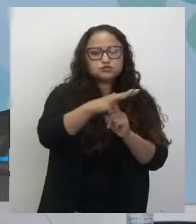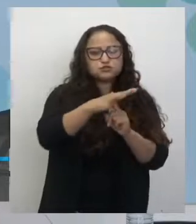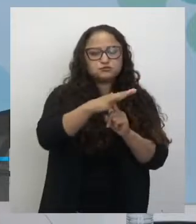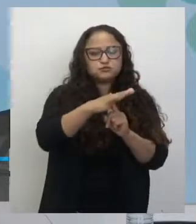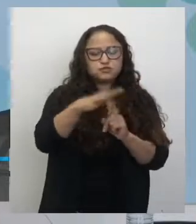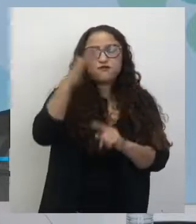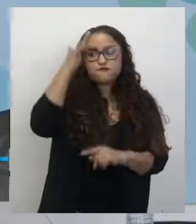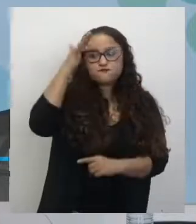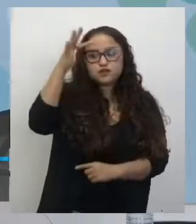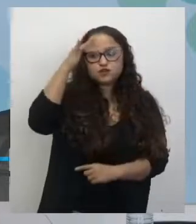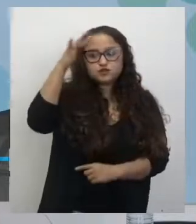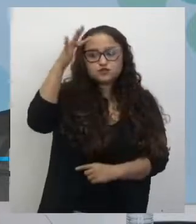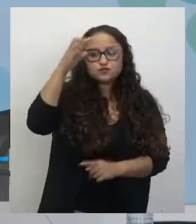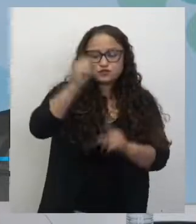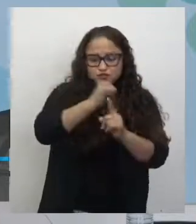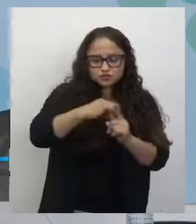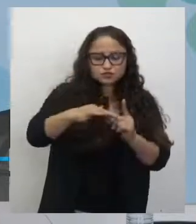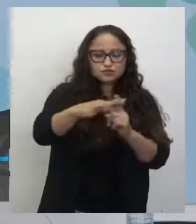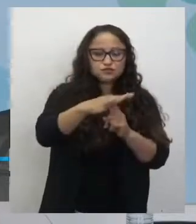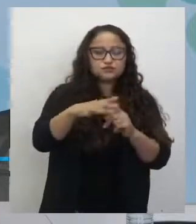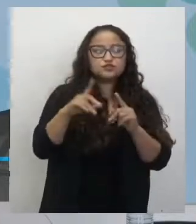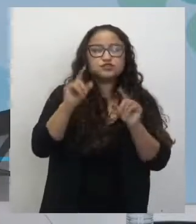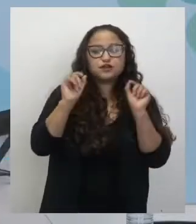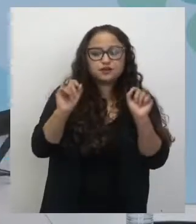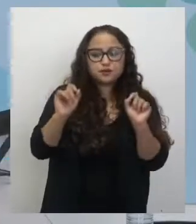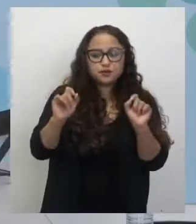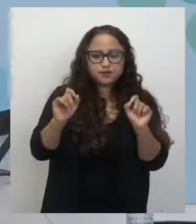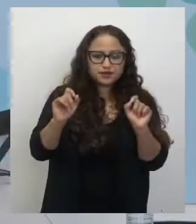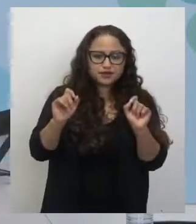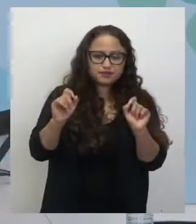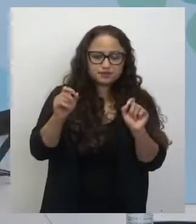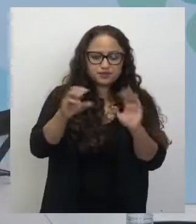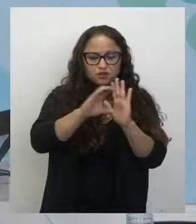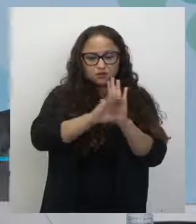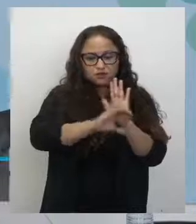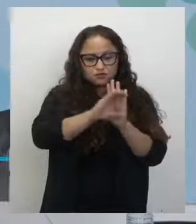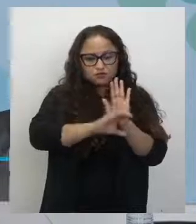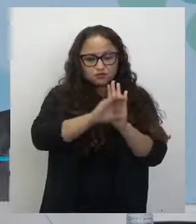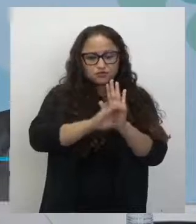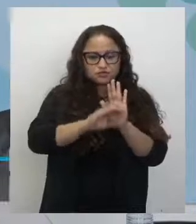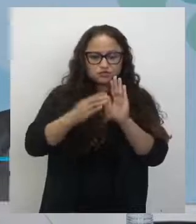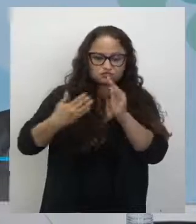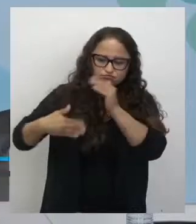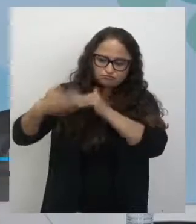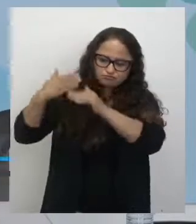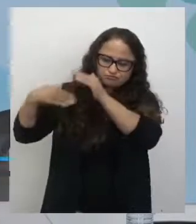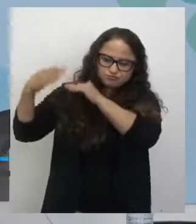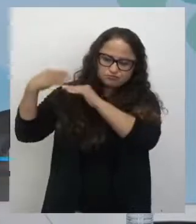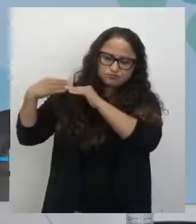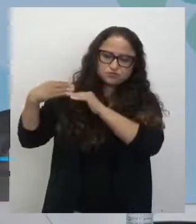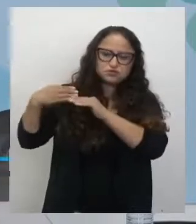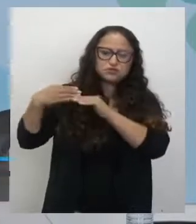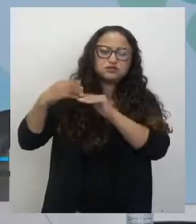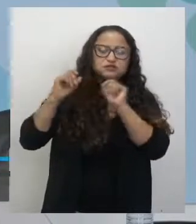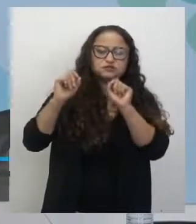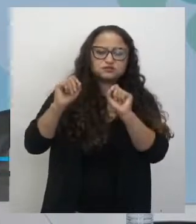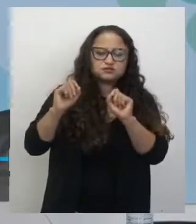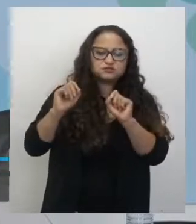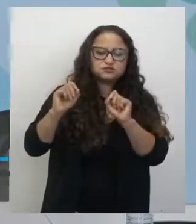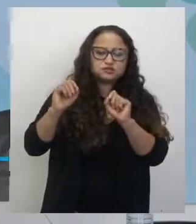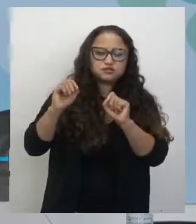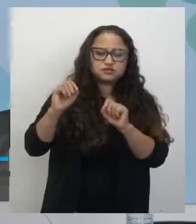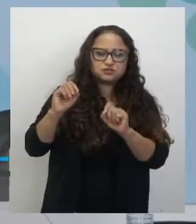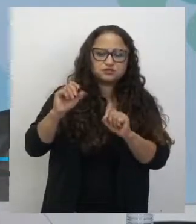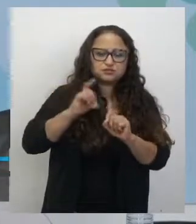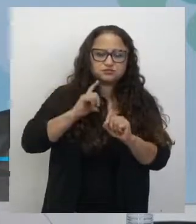na filosofia, na sociologia, é esse conceito aí da antropologia também, que é o Sim, etnocentrismo,